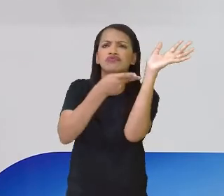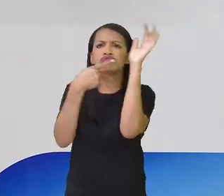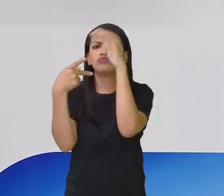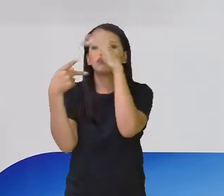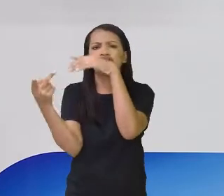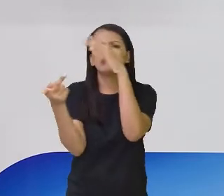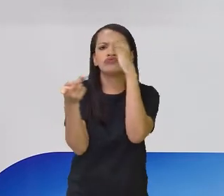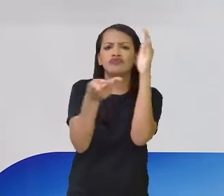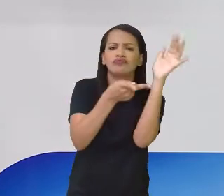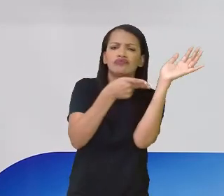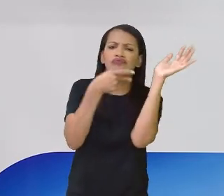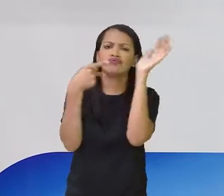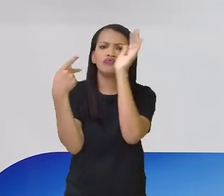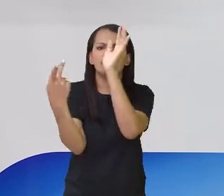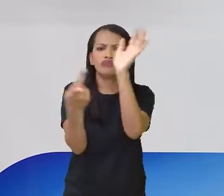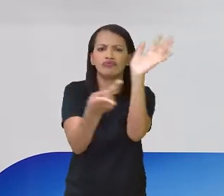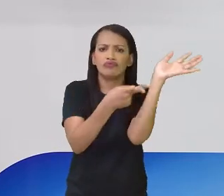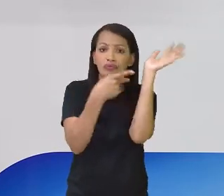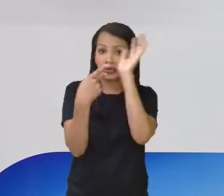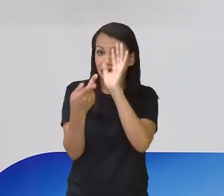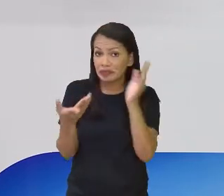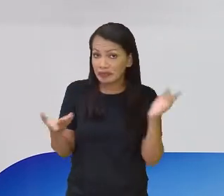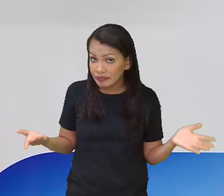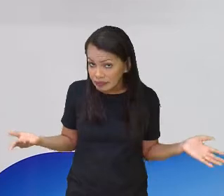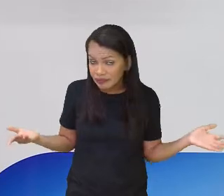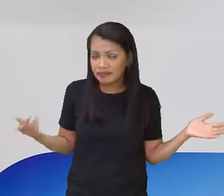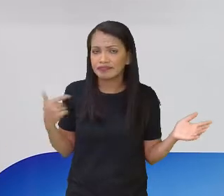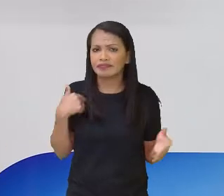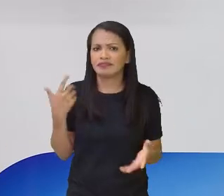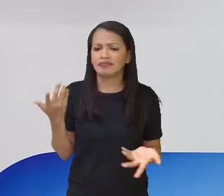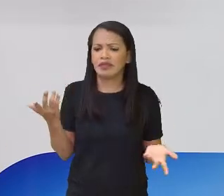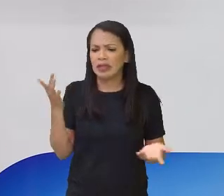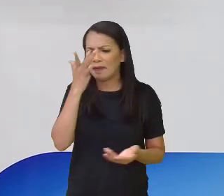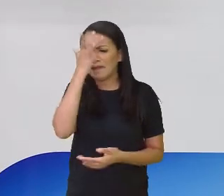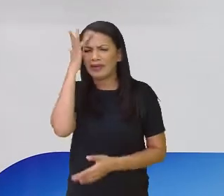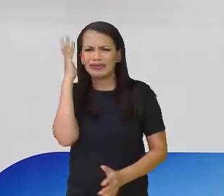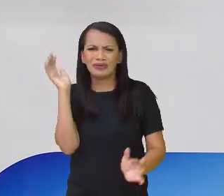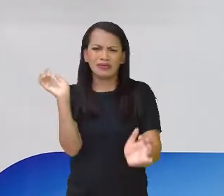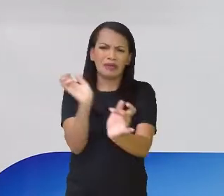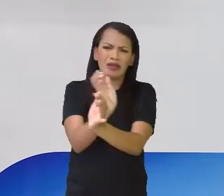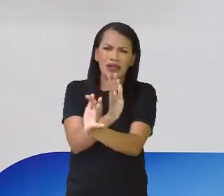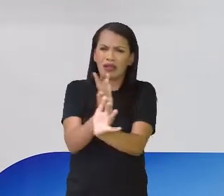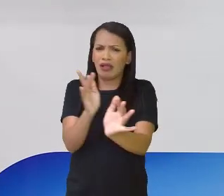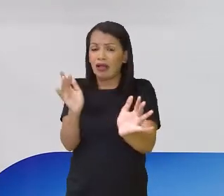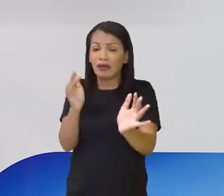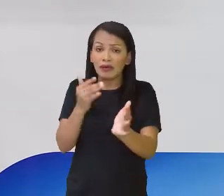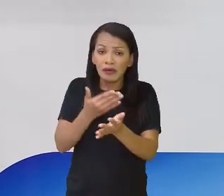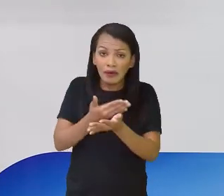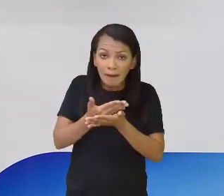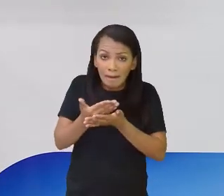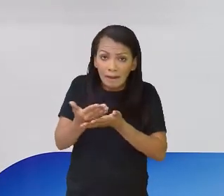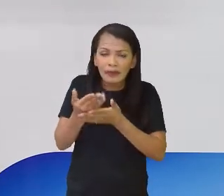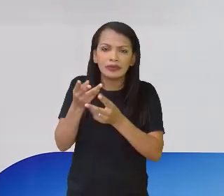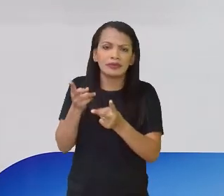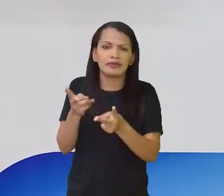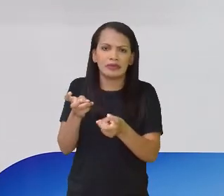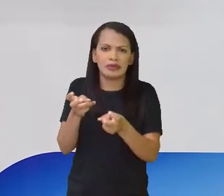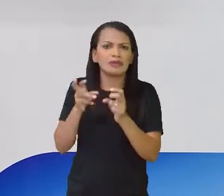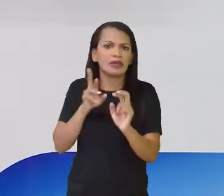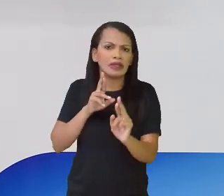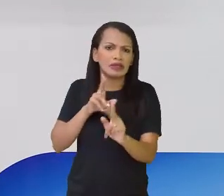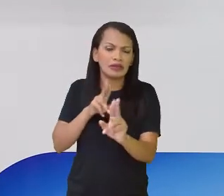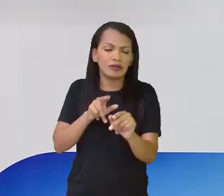de agitação? Muitas pessoas, poucas pessoas? Começa a perceber as diferenças aí. E aí,